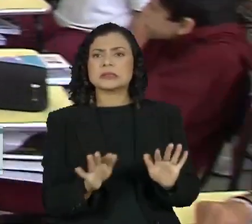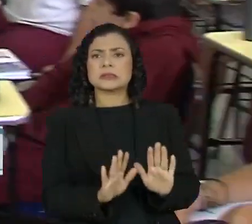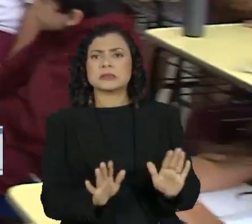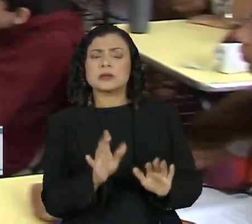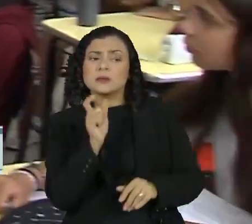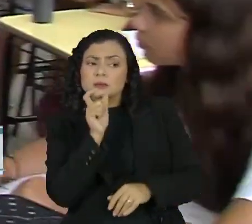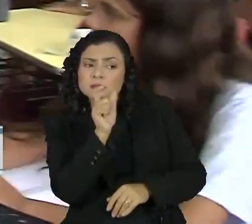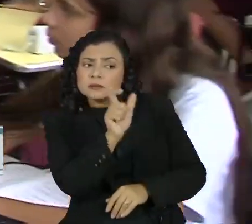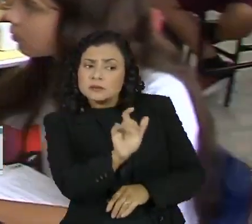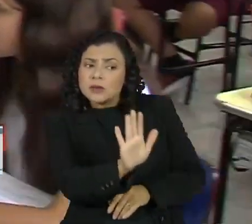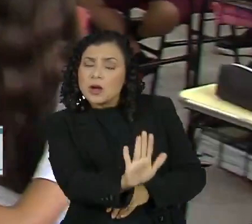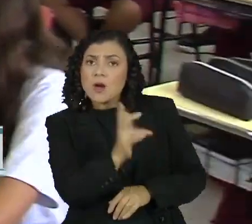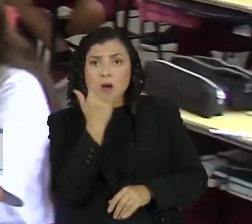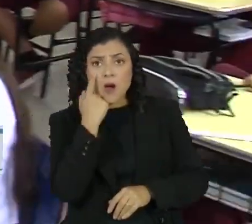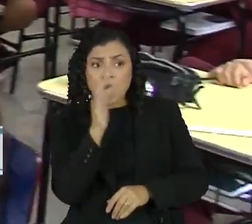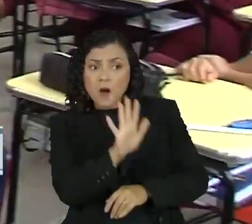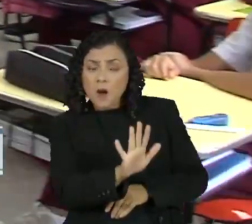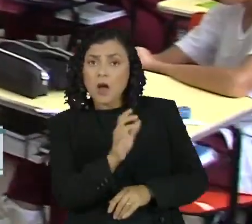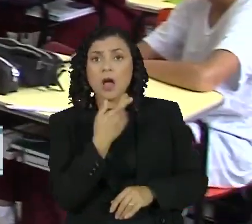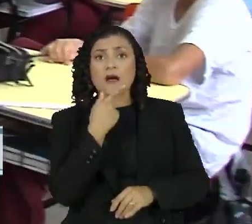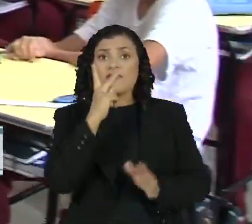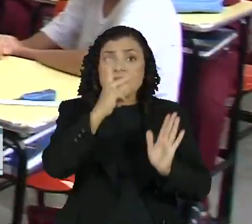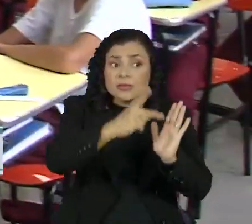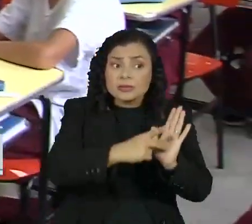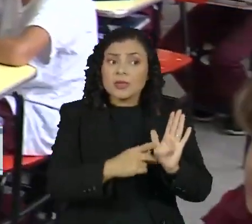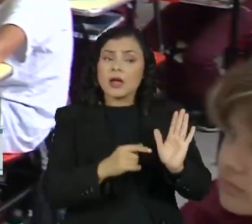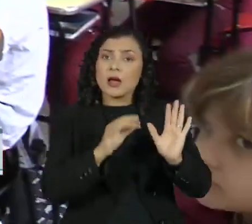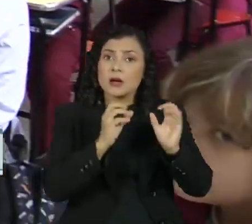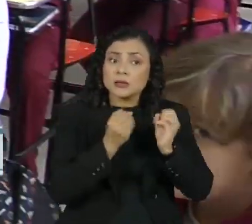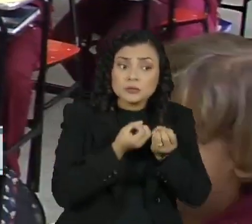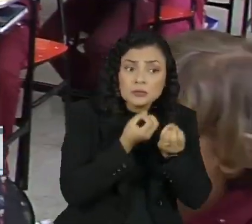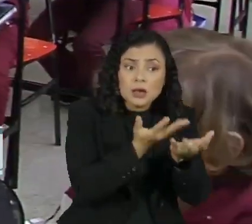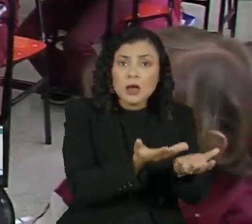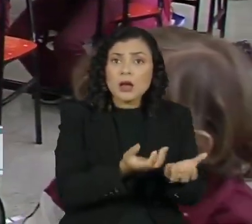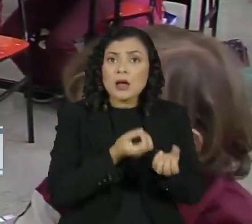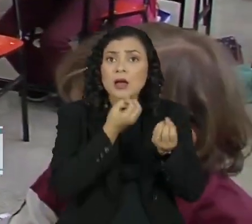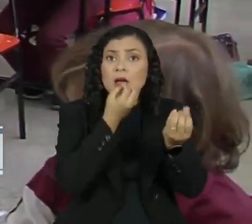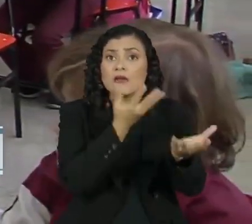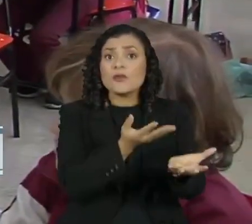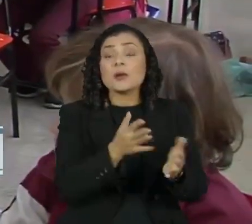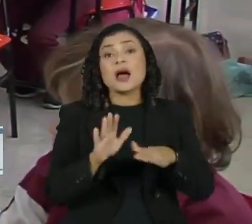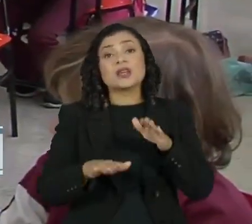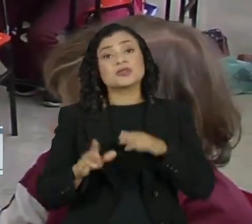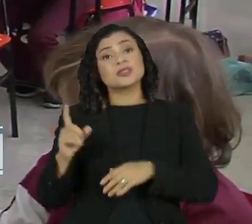Que a criança compreenda a mensagem principal, mesmo que seja uma informação difícil.